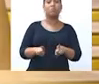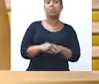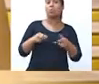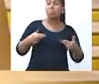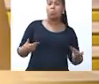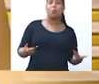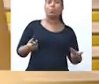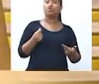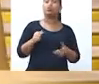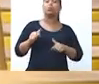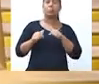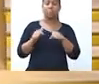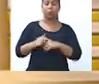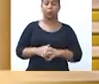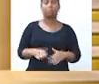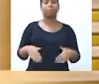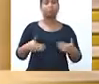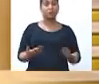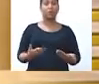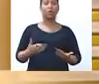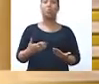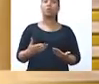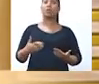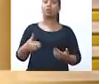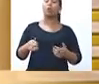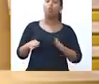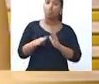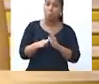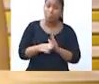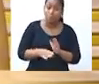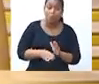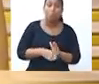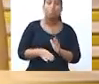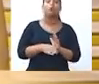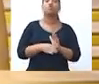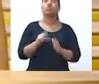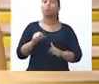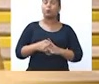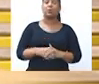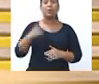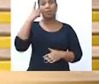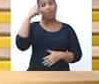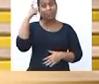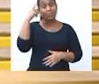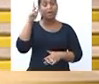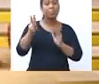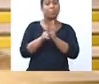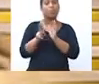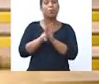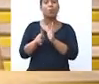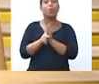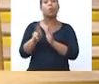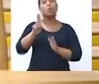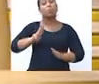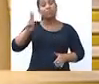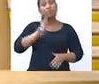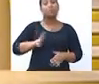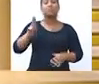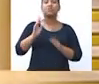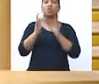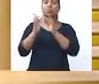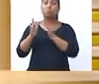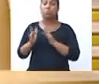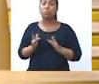tipo de recurso para trabalhar. Então, ele é um projeto de extensão. Projeto de extensão é aquela ideia da universidade entrando em